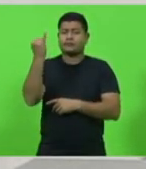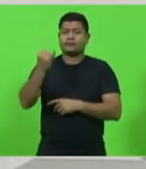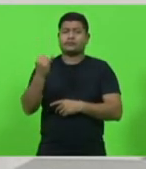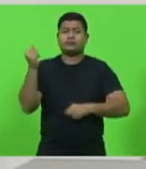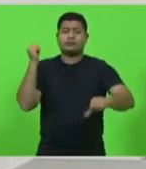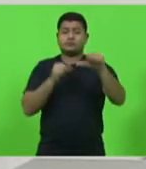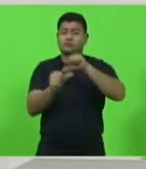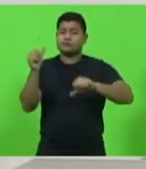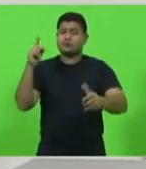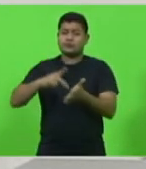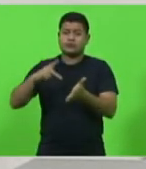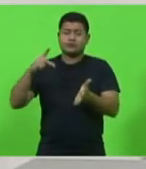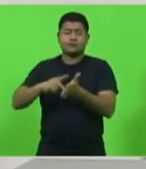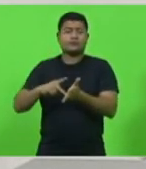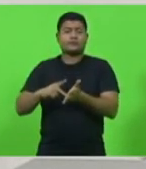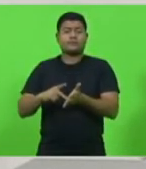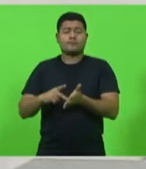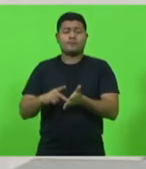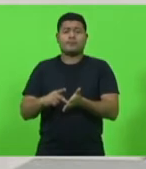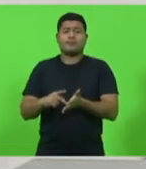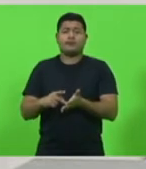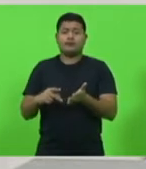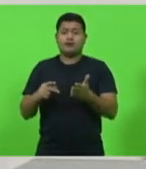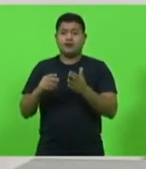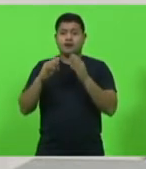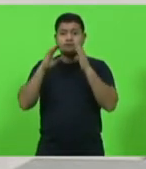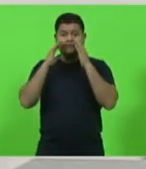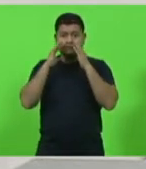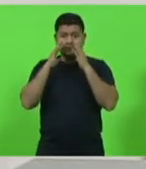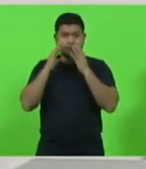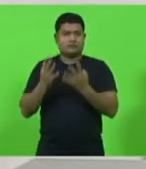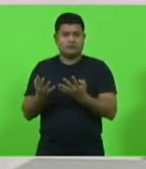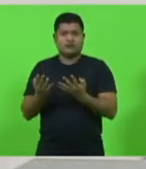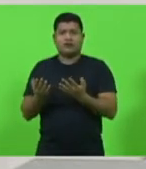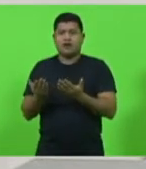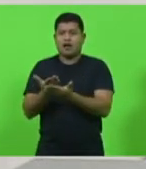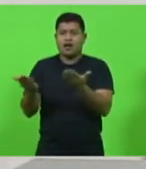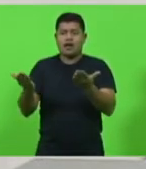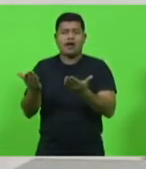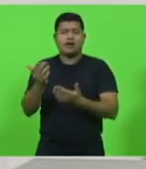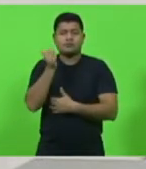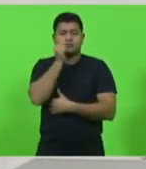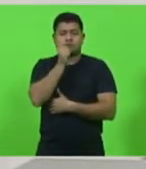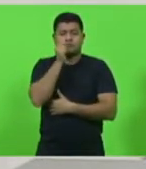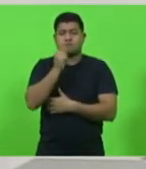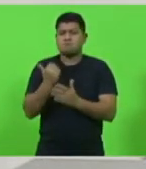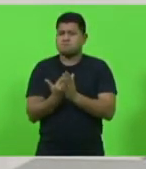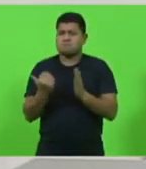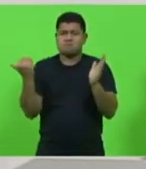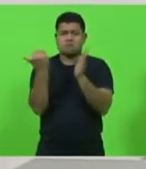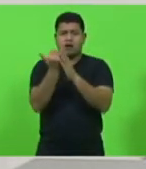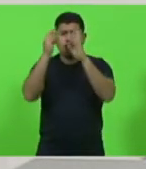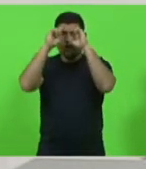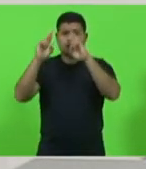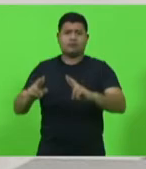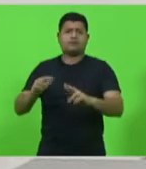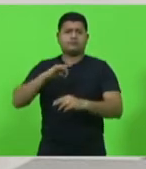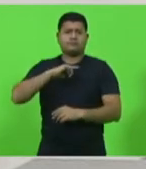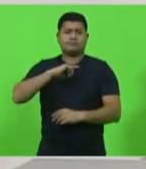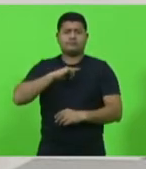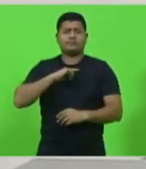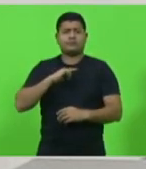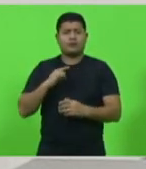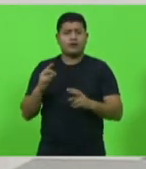mulheres mais respeitadas, sendo realmente tendo o seu